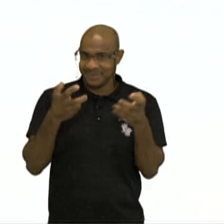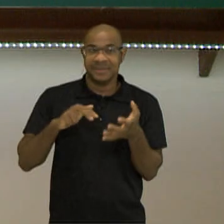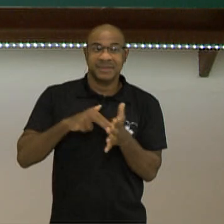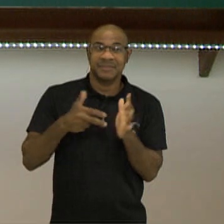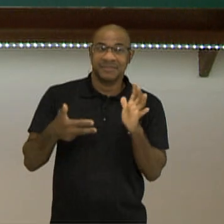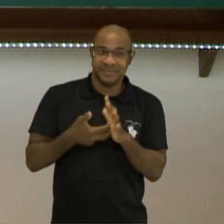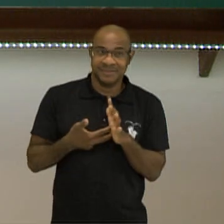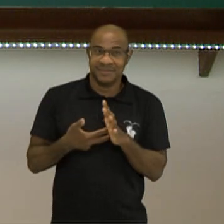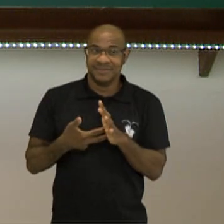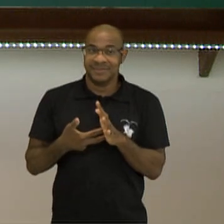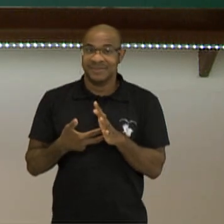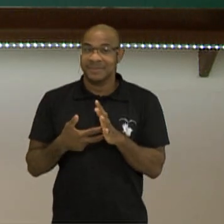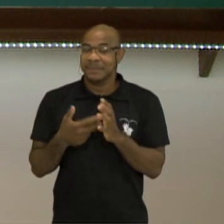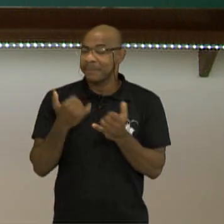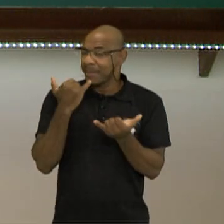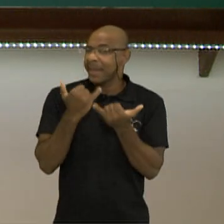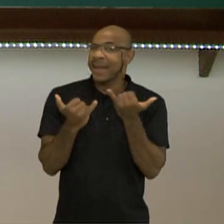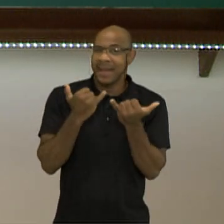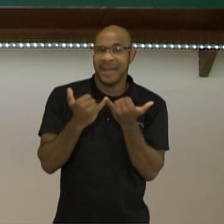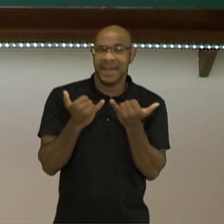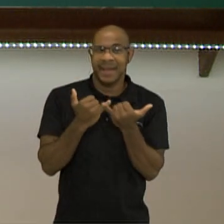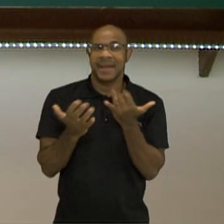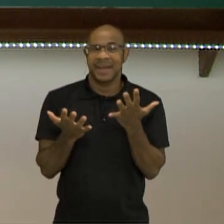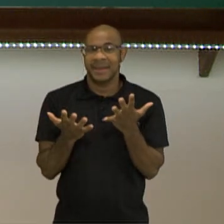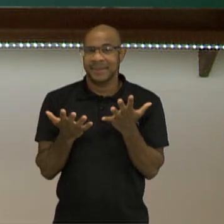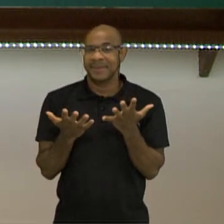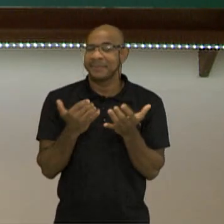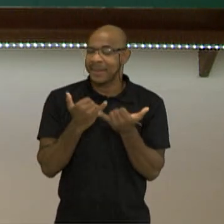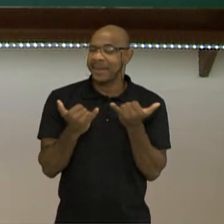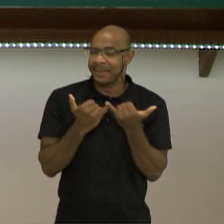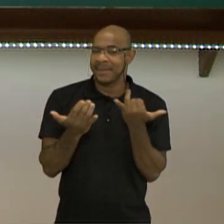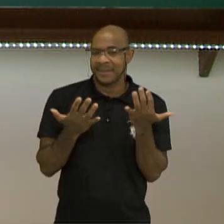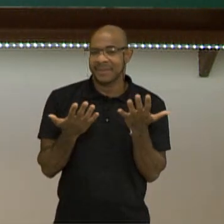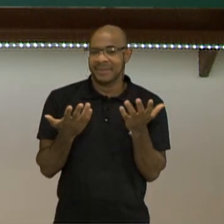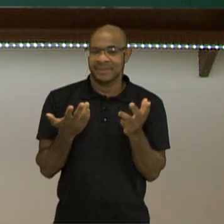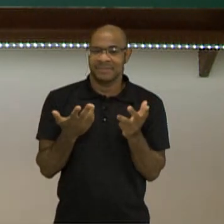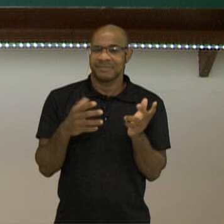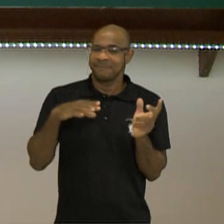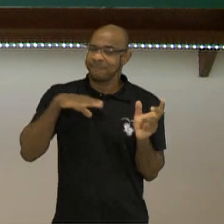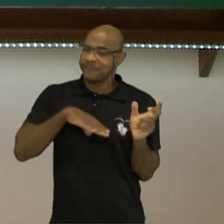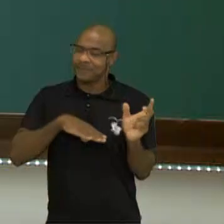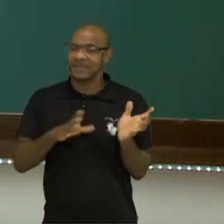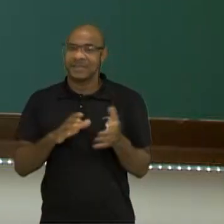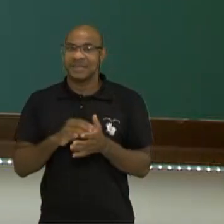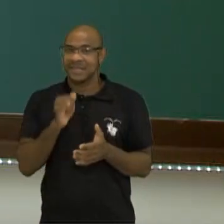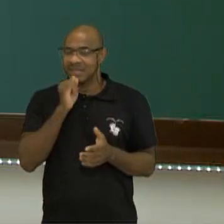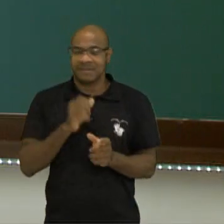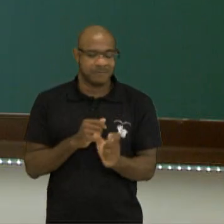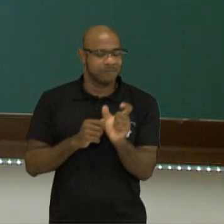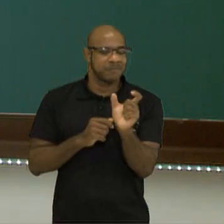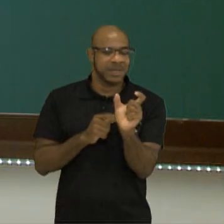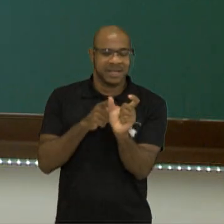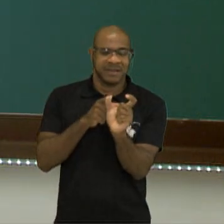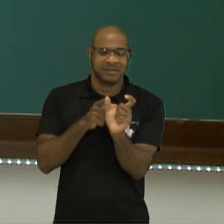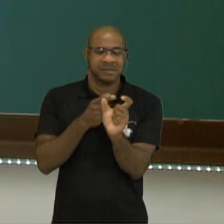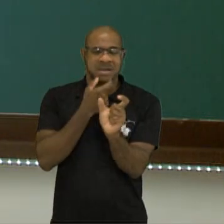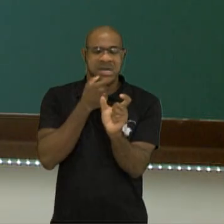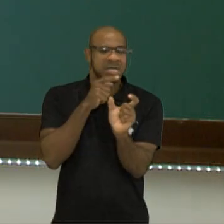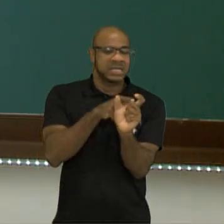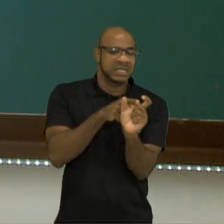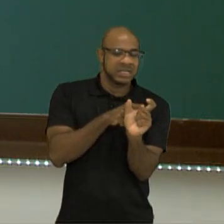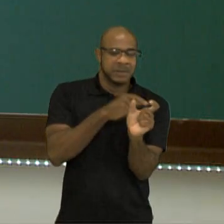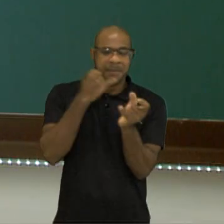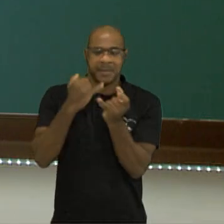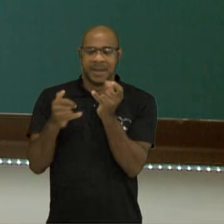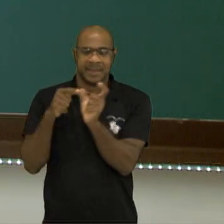significado ele se transparece de uma língua para outra. Quando a gente tem palavras assim, que o significado transparece da